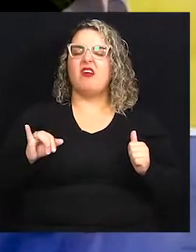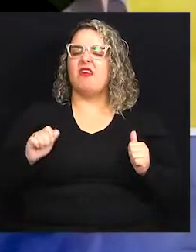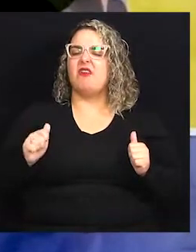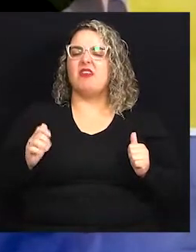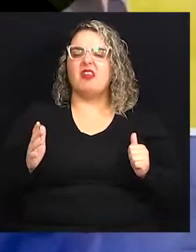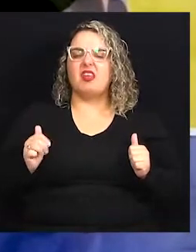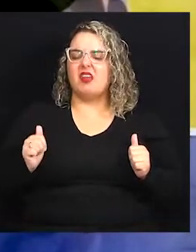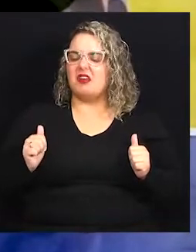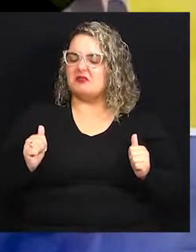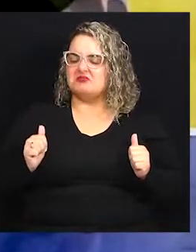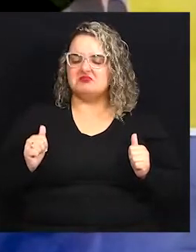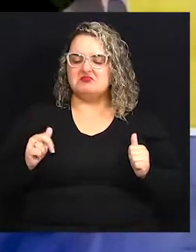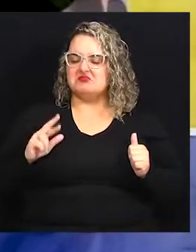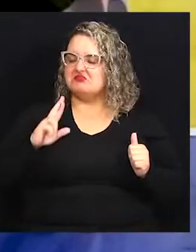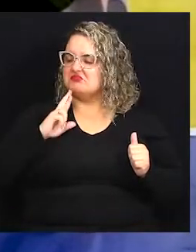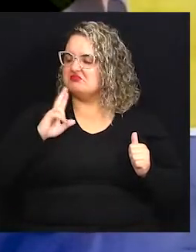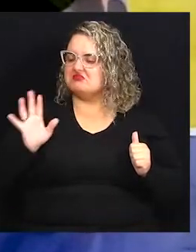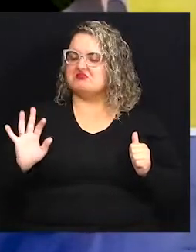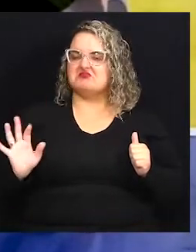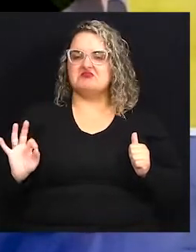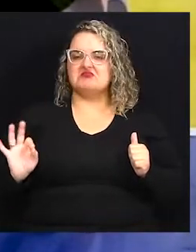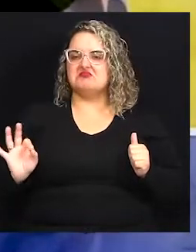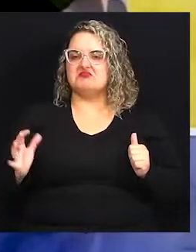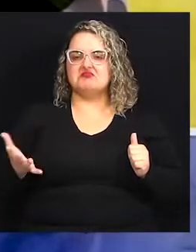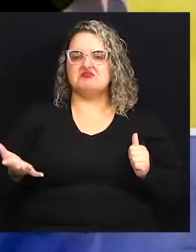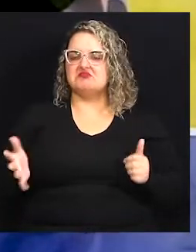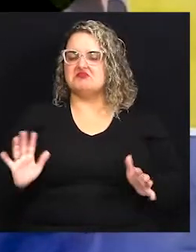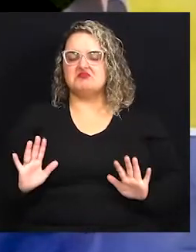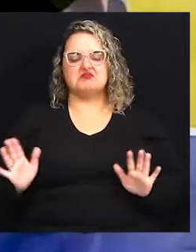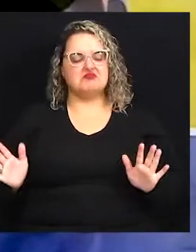Eu não respondia por, sabe,